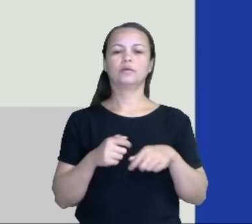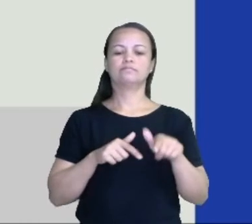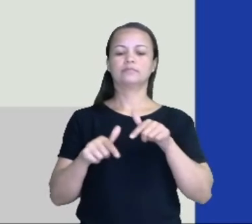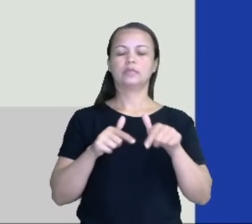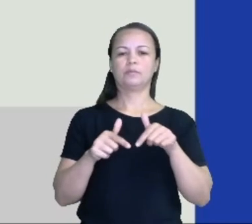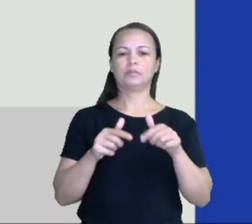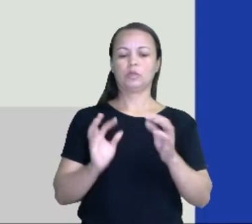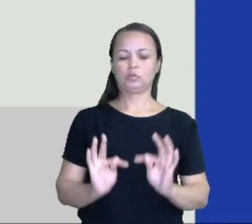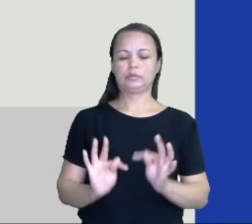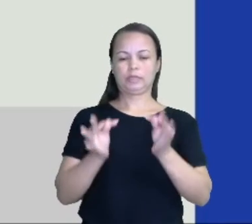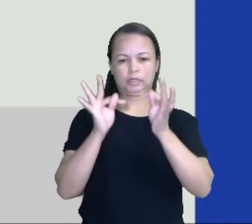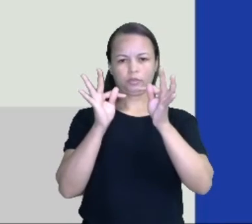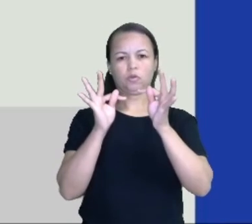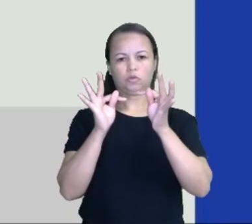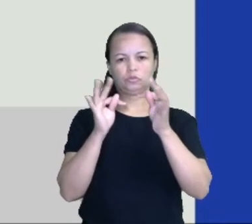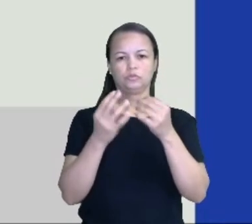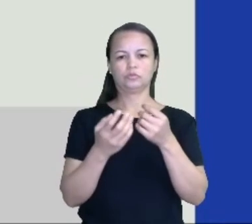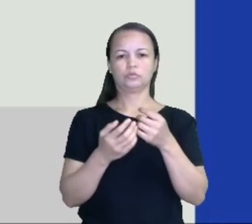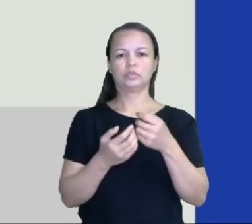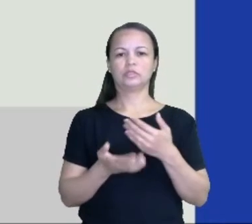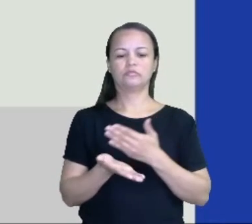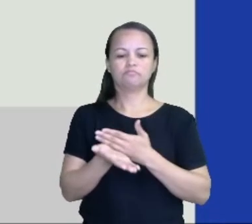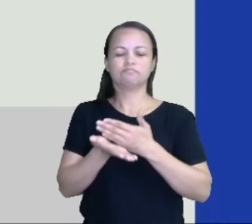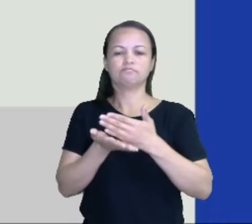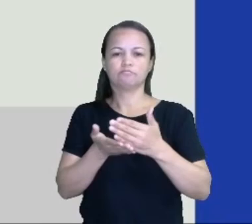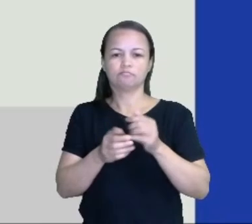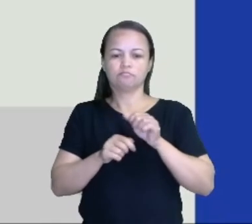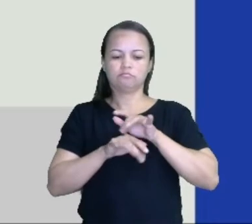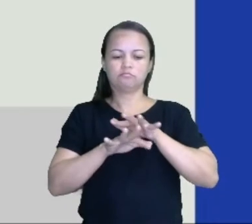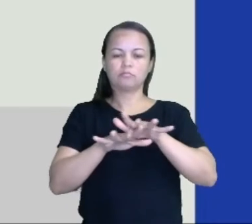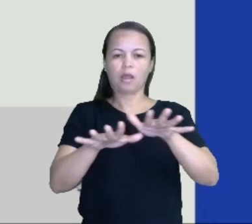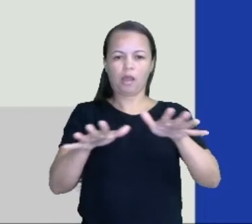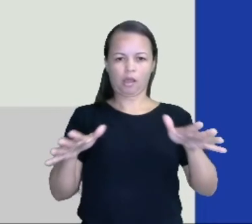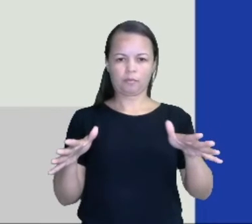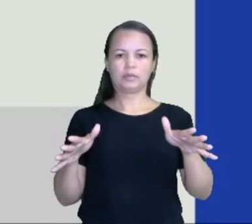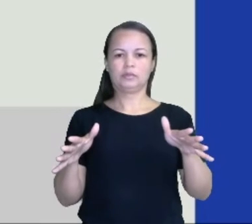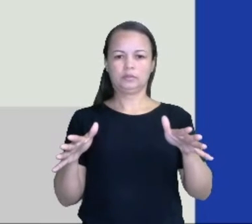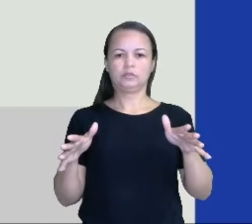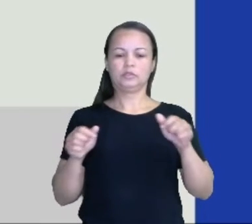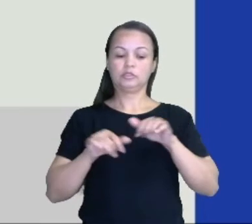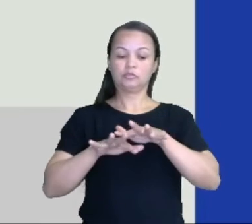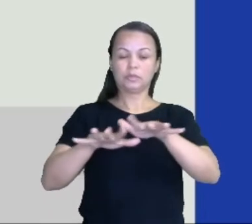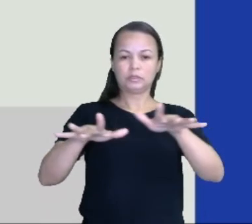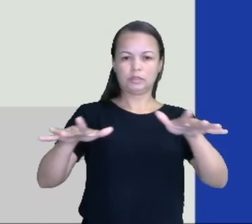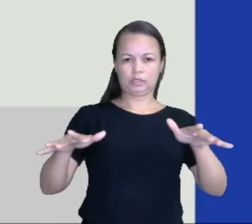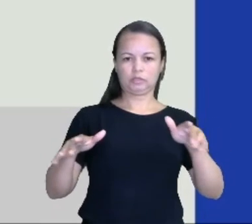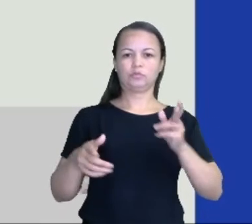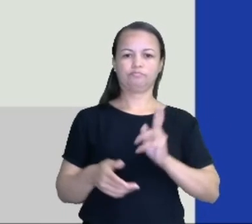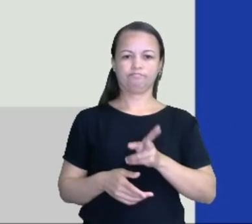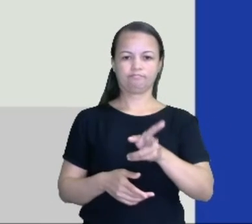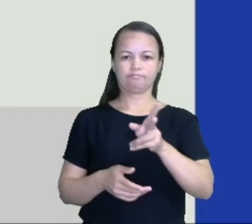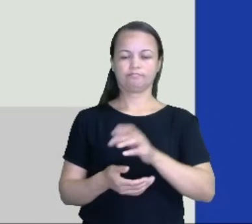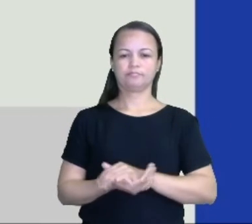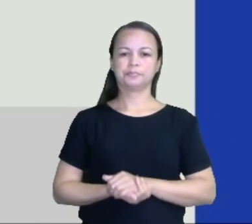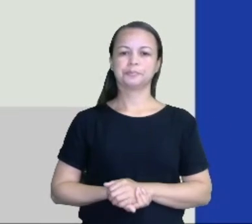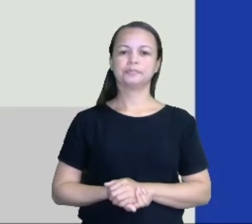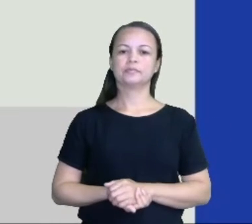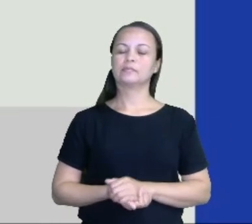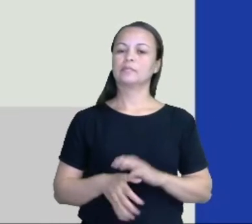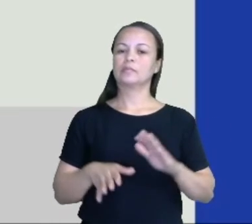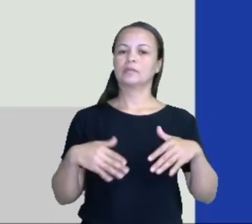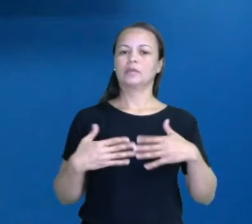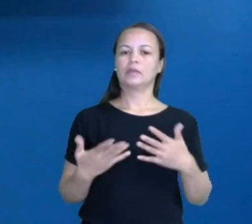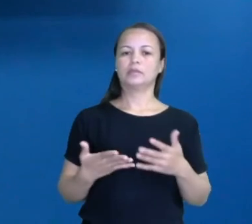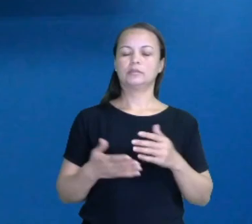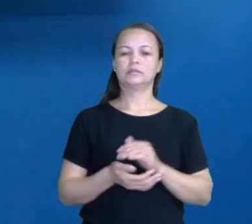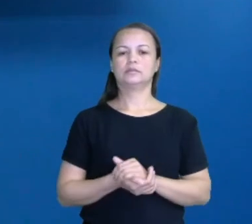tão tecnológico que vem se abrindo e se expandindo cada vez mais, né? Então,